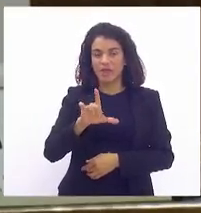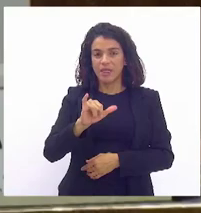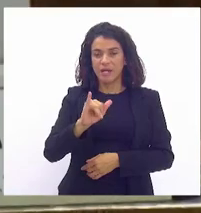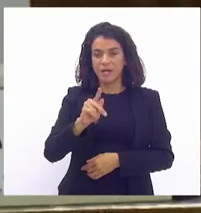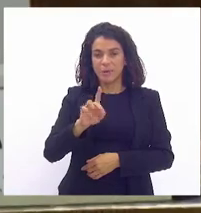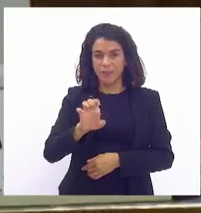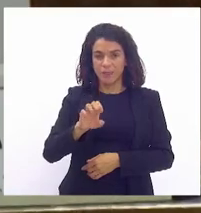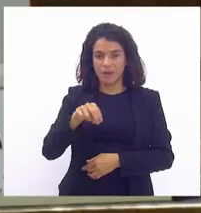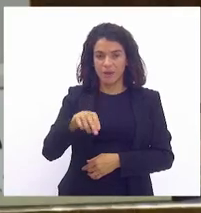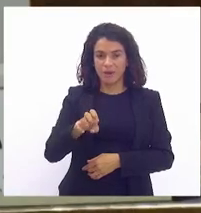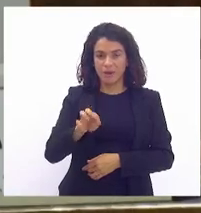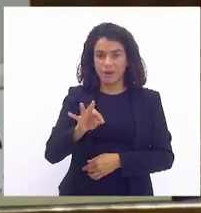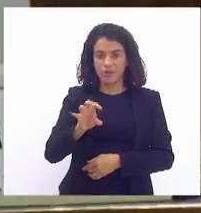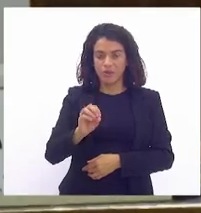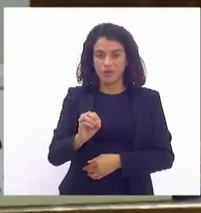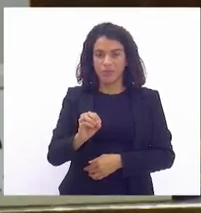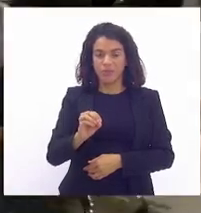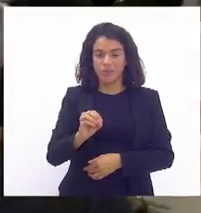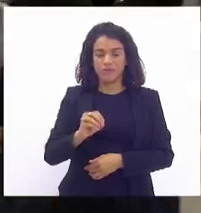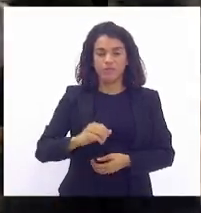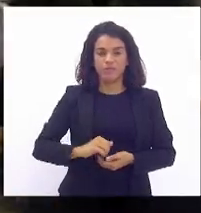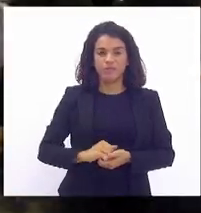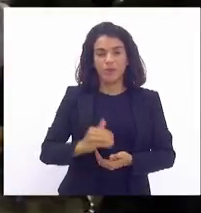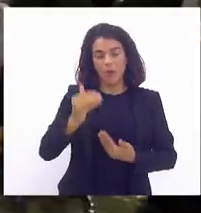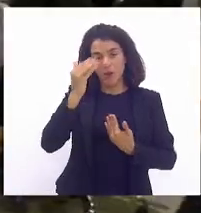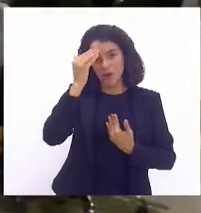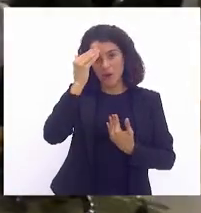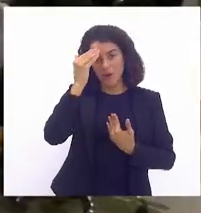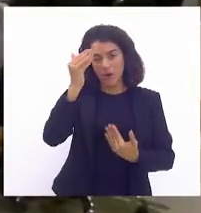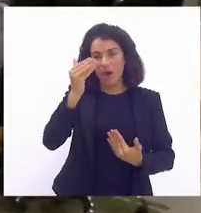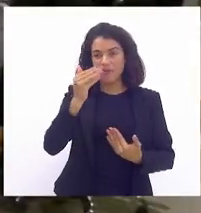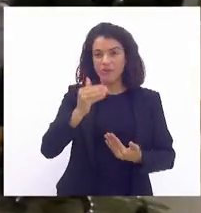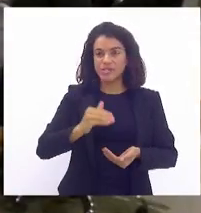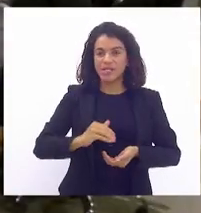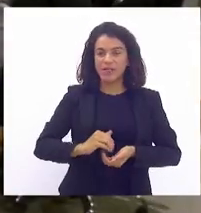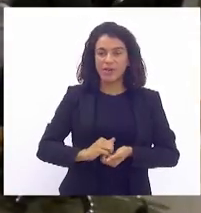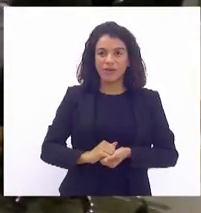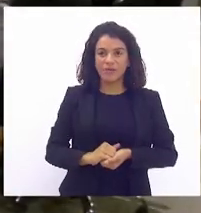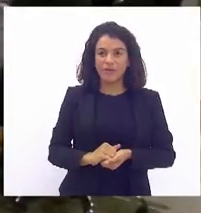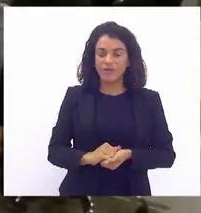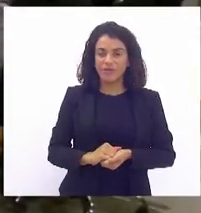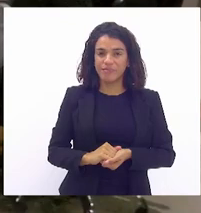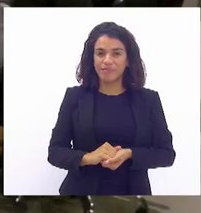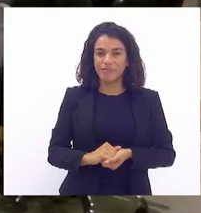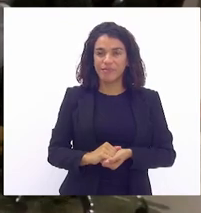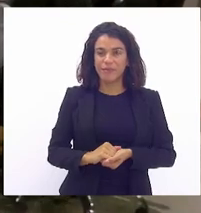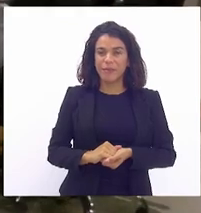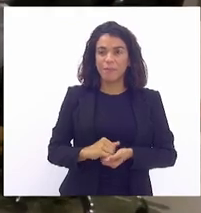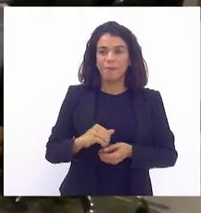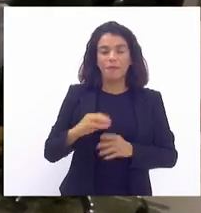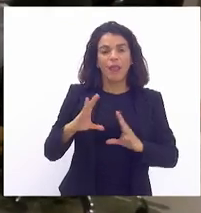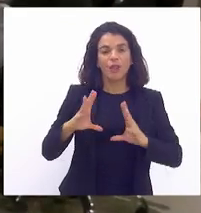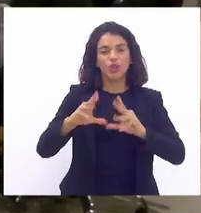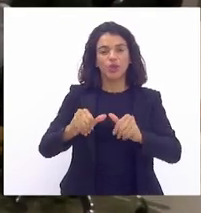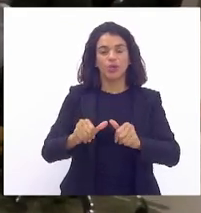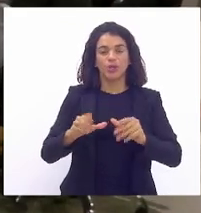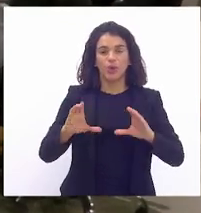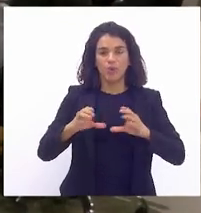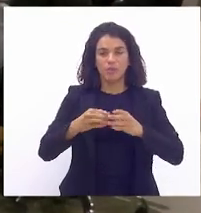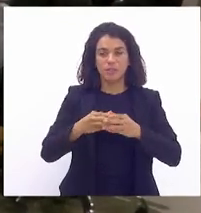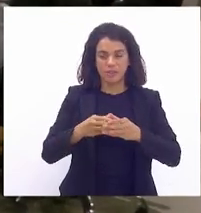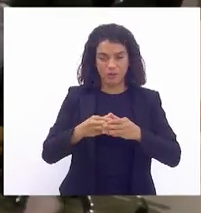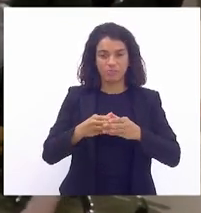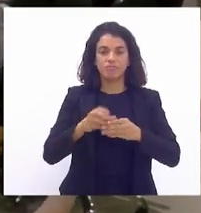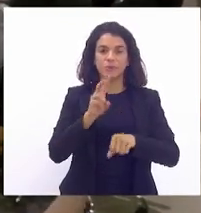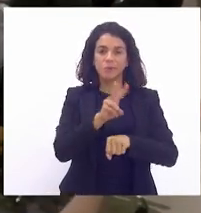sua fala. Muito obrigado, presidente Jair, meu querido amigo, presidente da Comissão de Saneamento Ambiental.